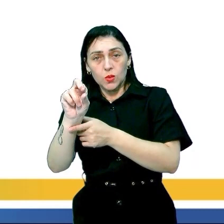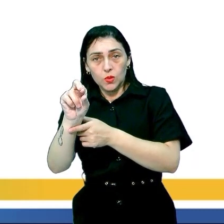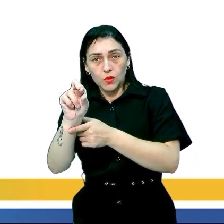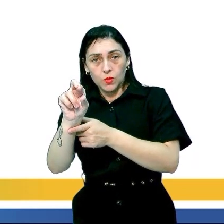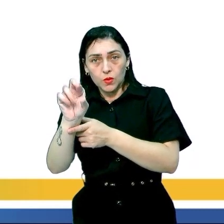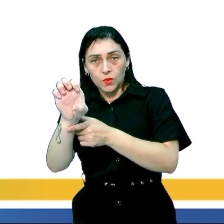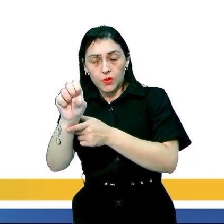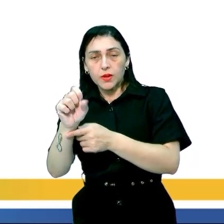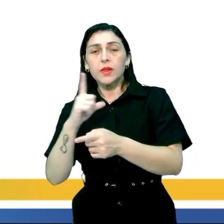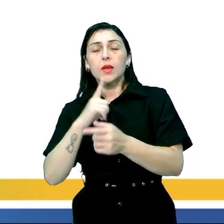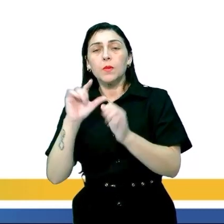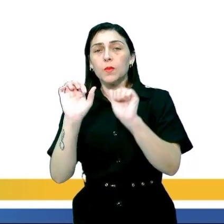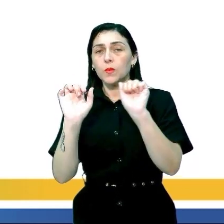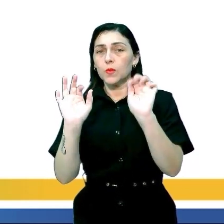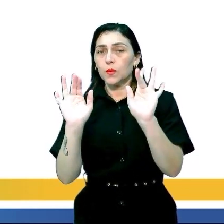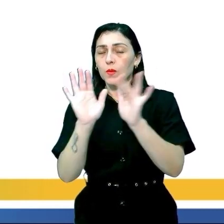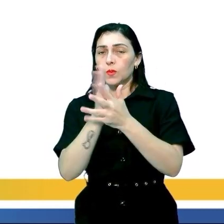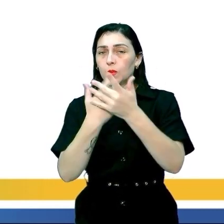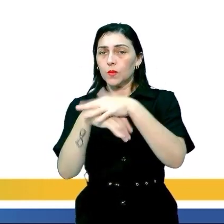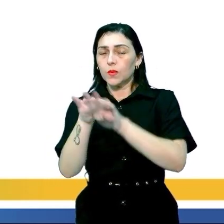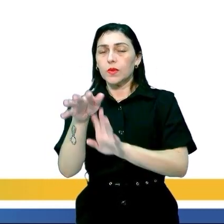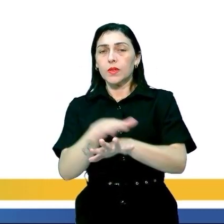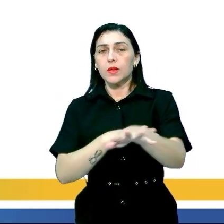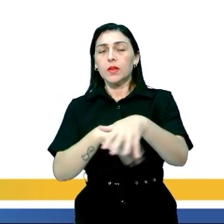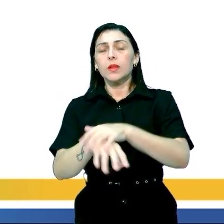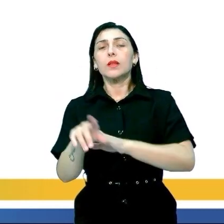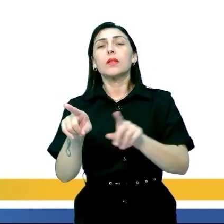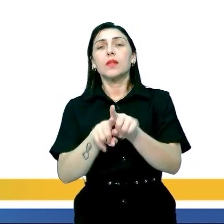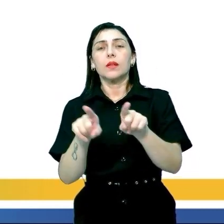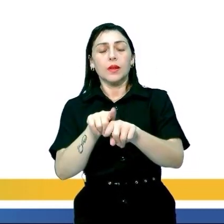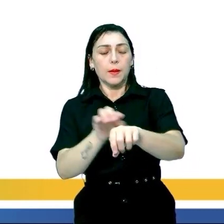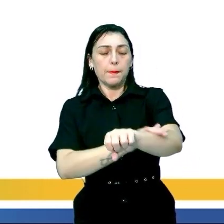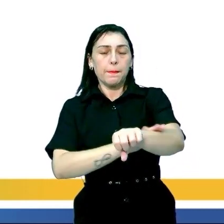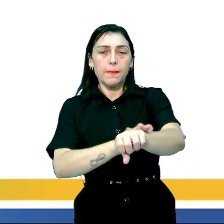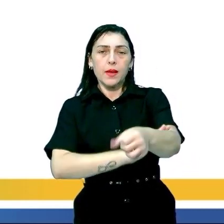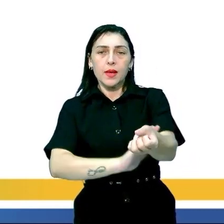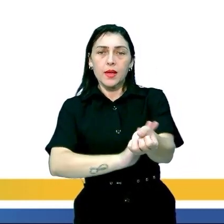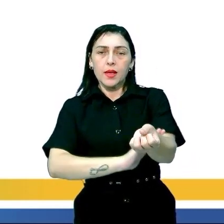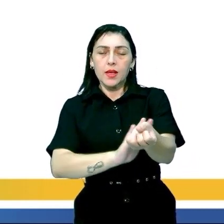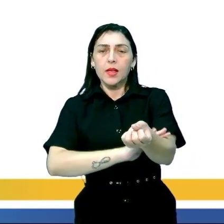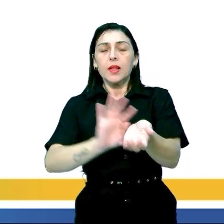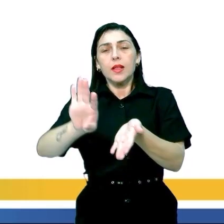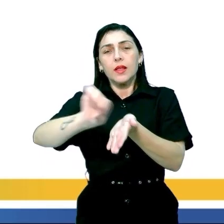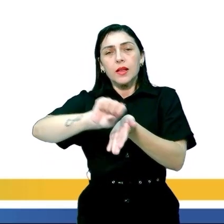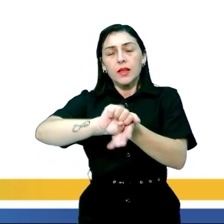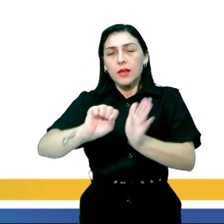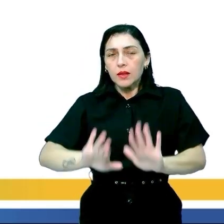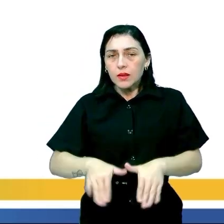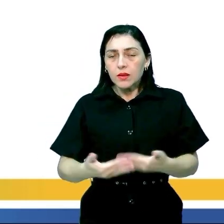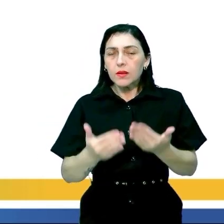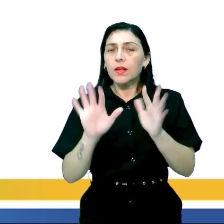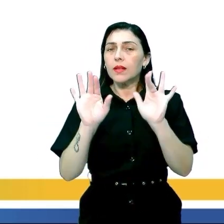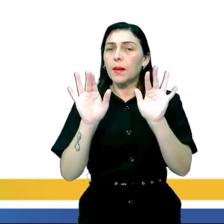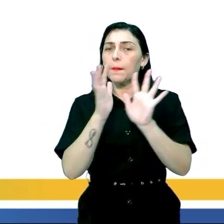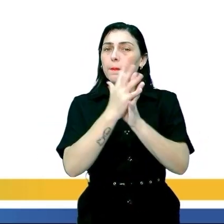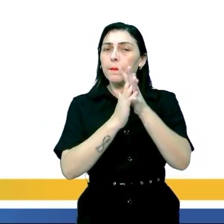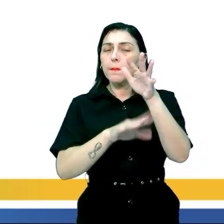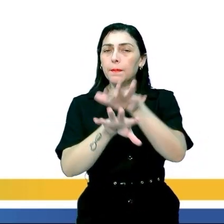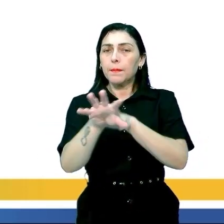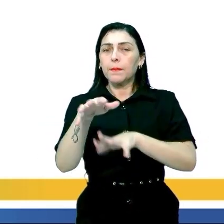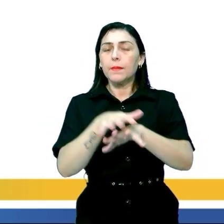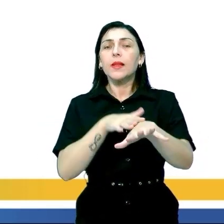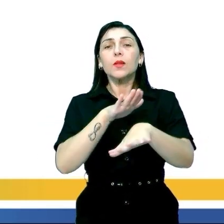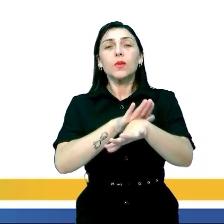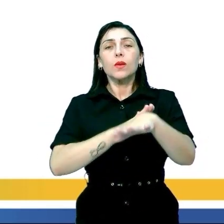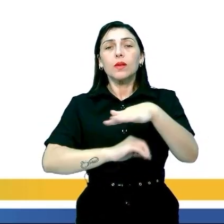também o tato, que a gente acabou de falar, que é a pele, né, que é a recepção de estímulos táteis, tá certo?